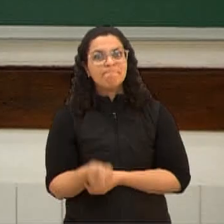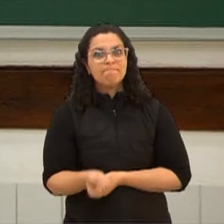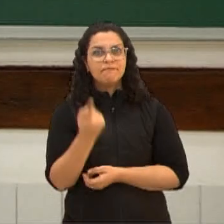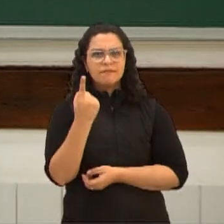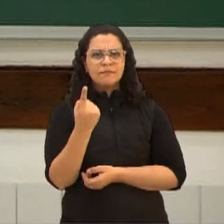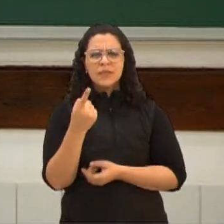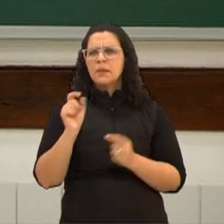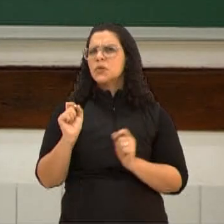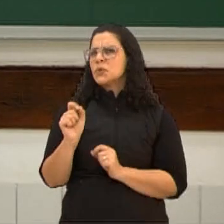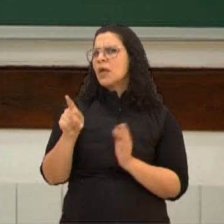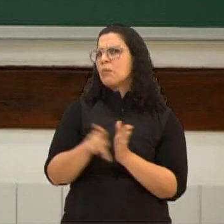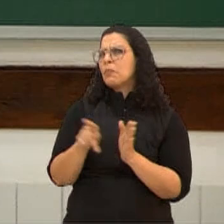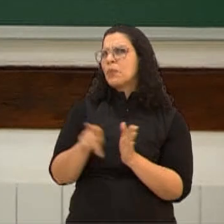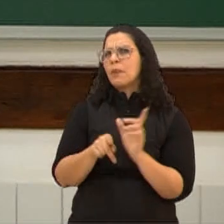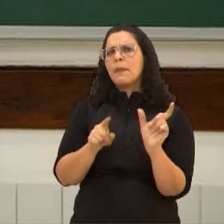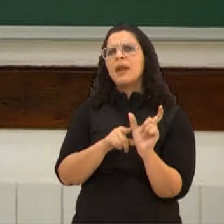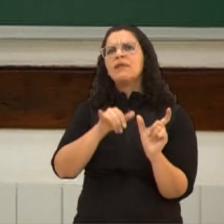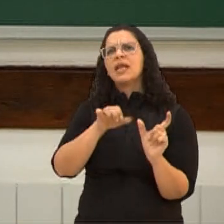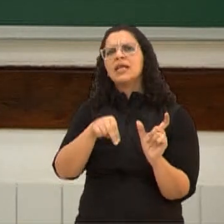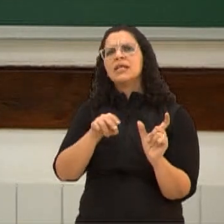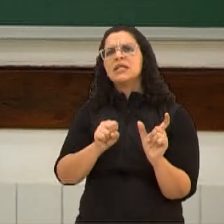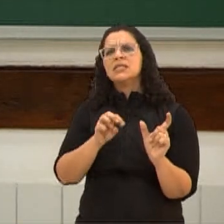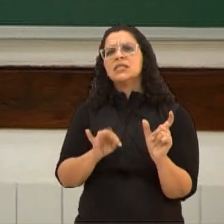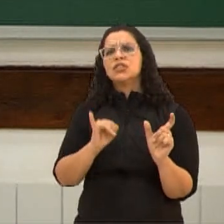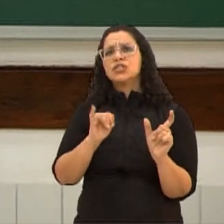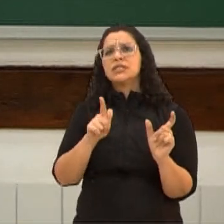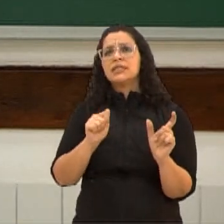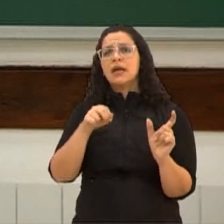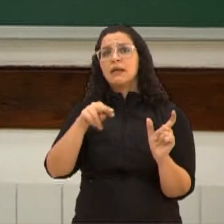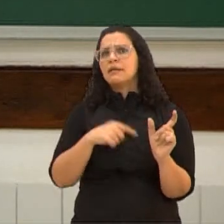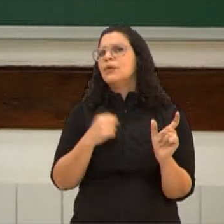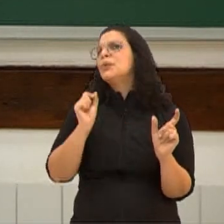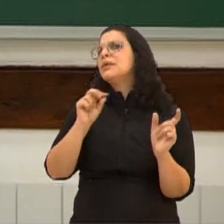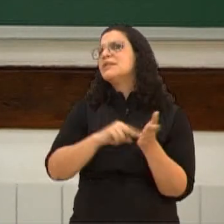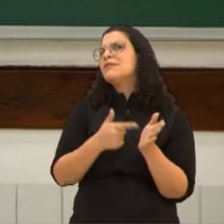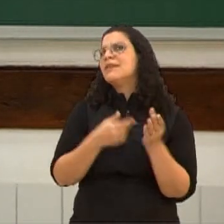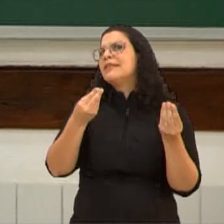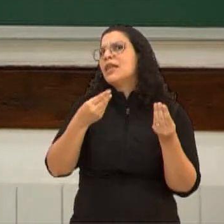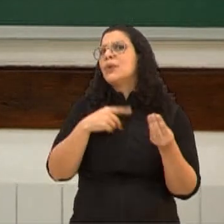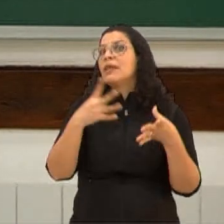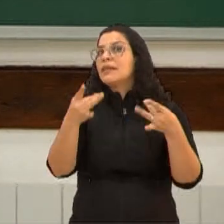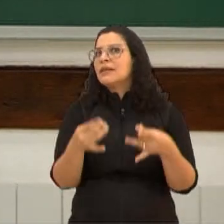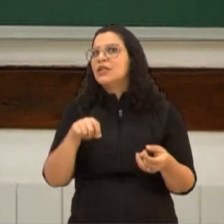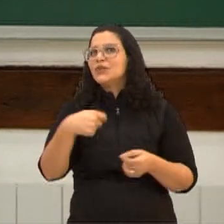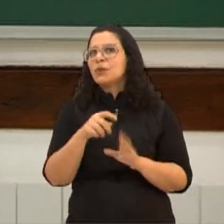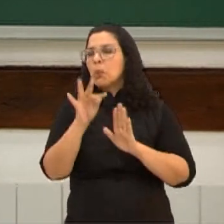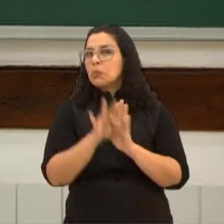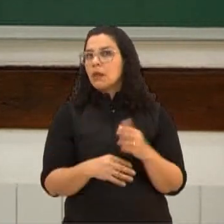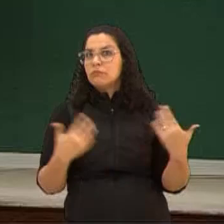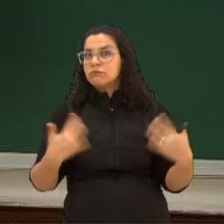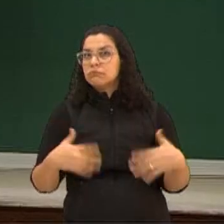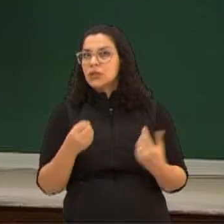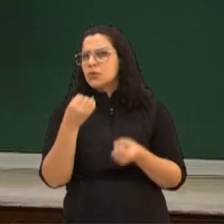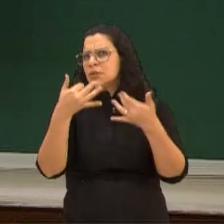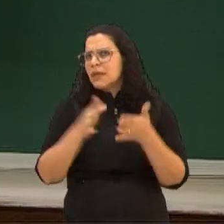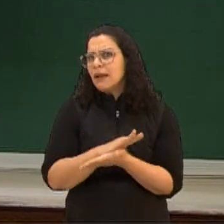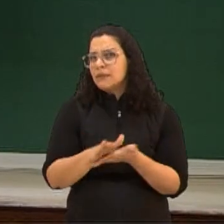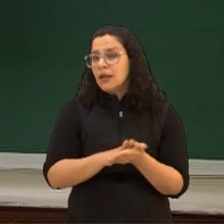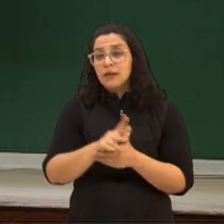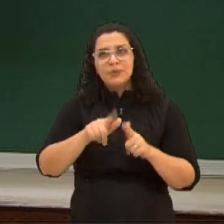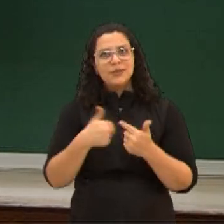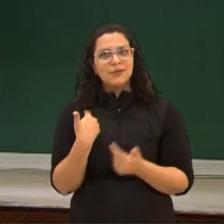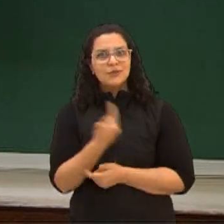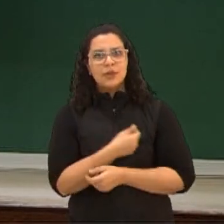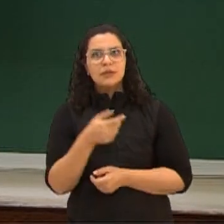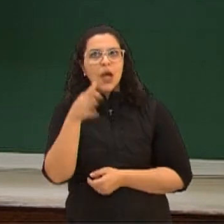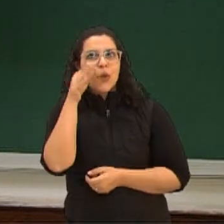Só que o que é esse instigante? Ela não dá muitos detalhes a respeito desse artigo. O que